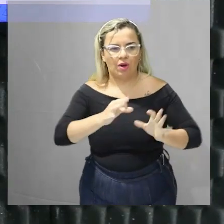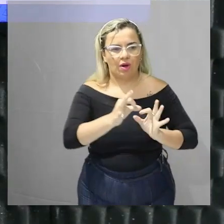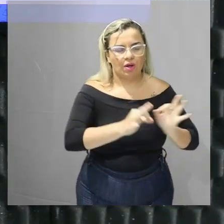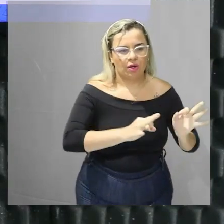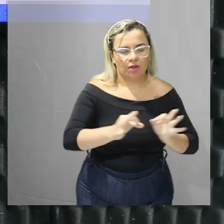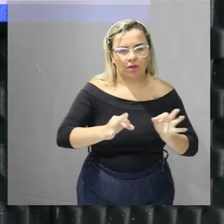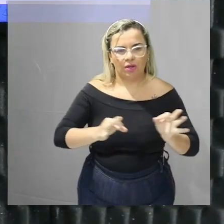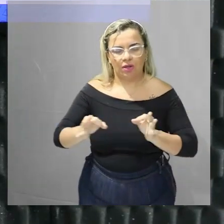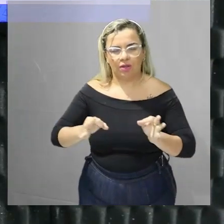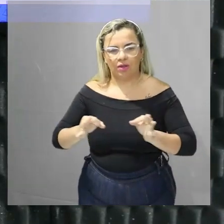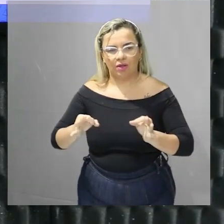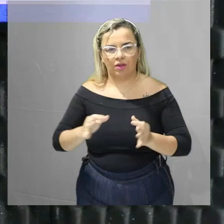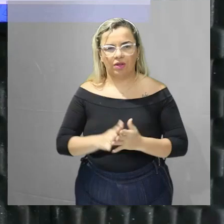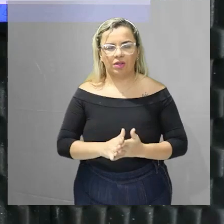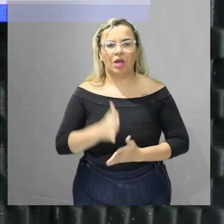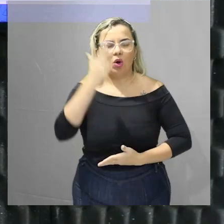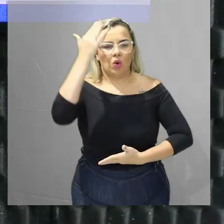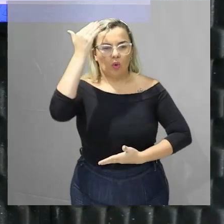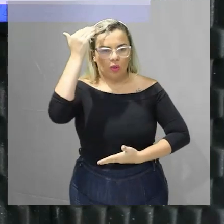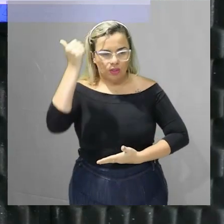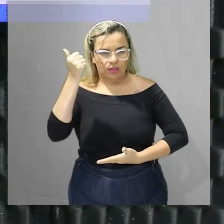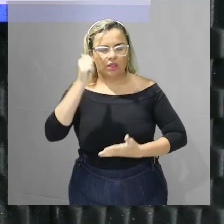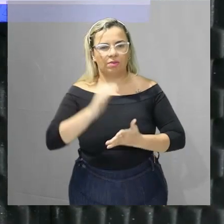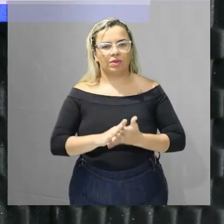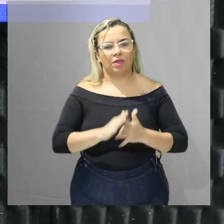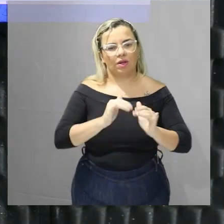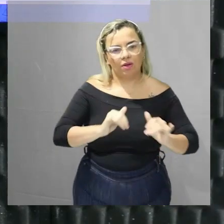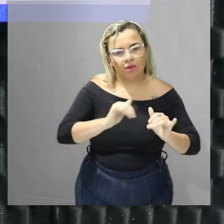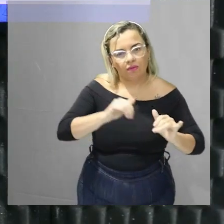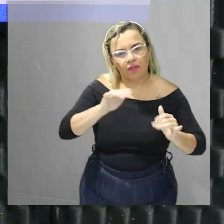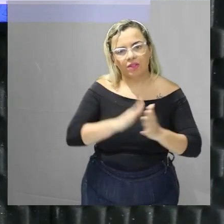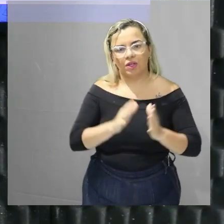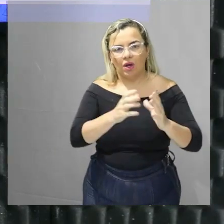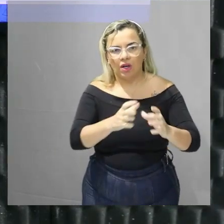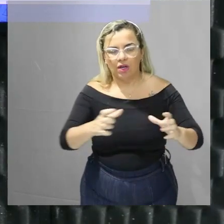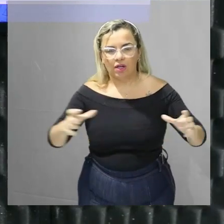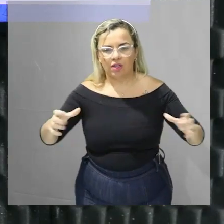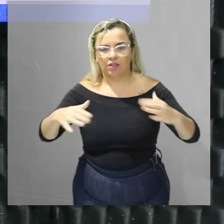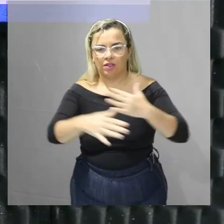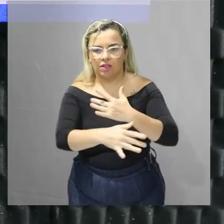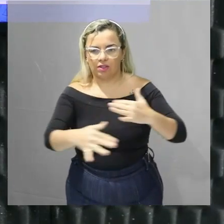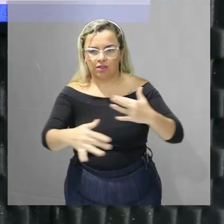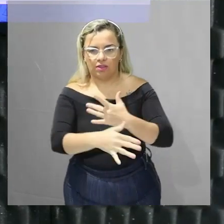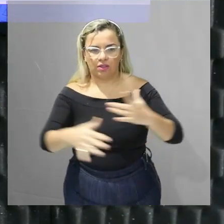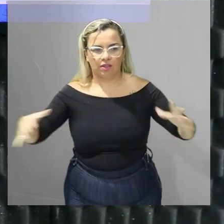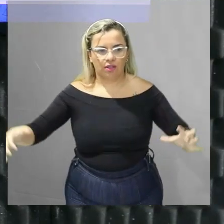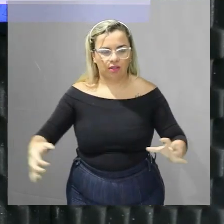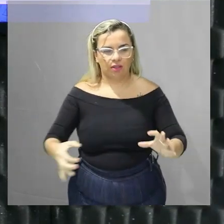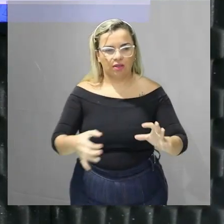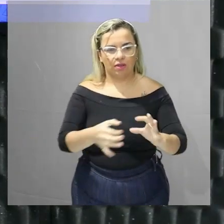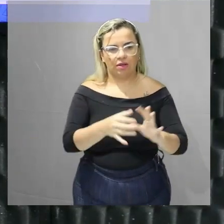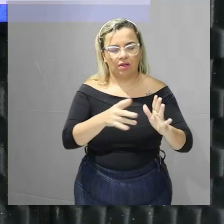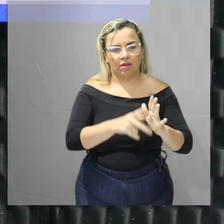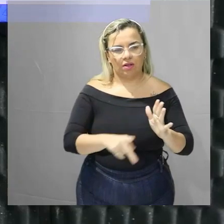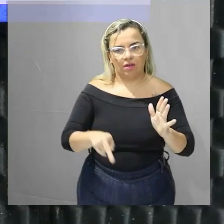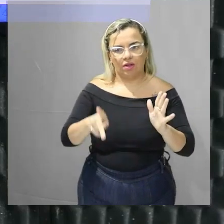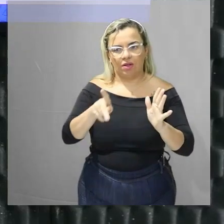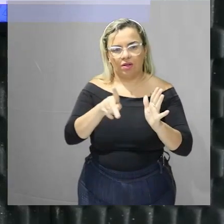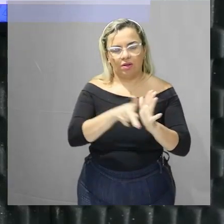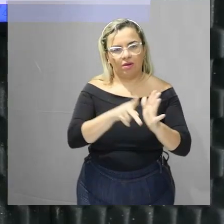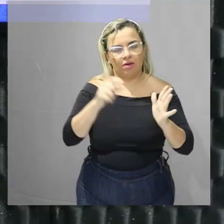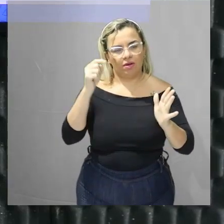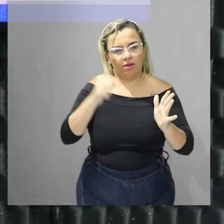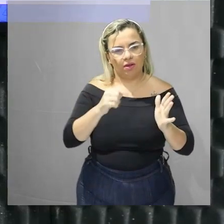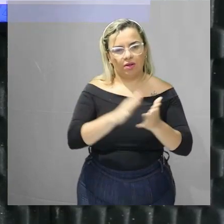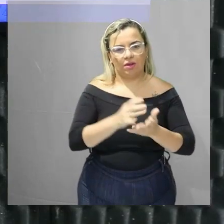organizado em camadas bem definidas, onde grandes centros urbanos se ligavam por si